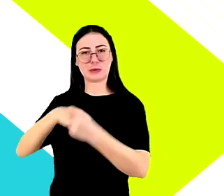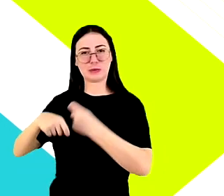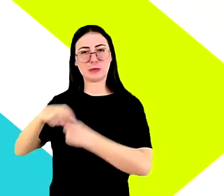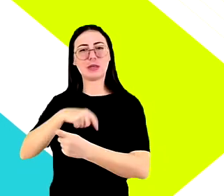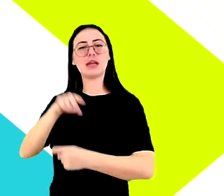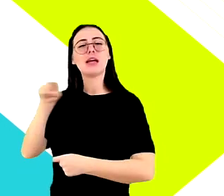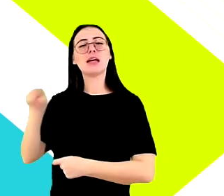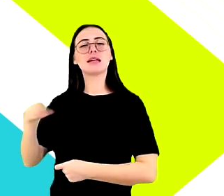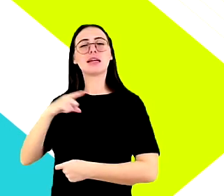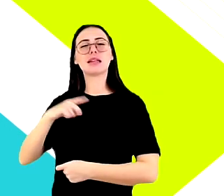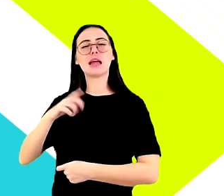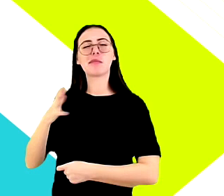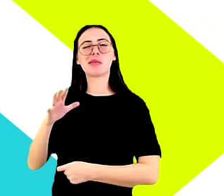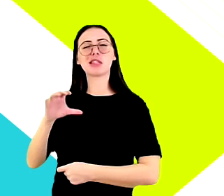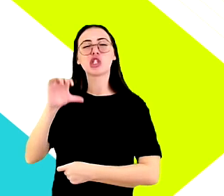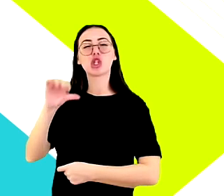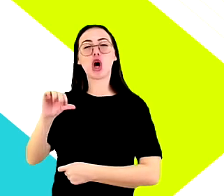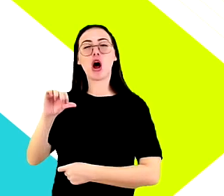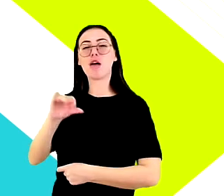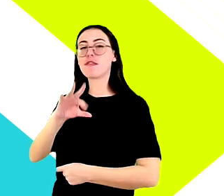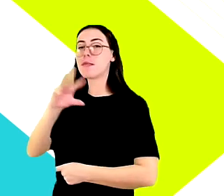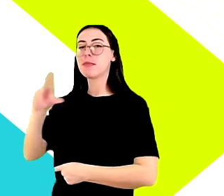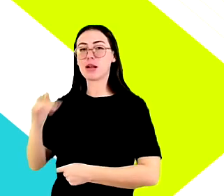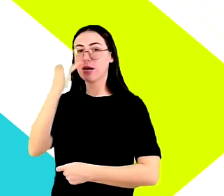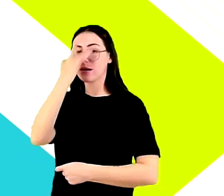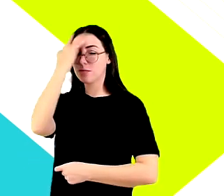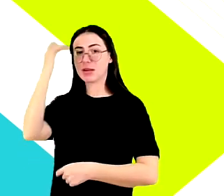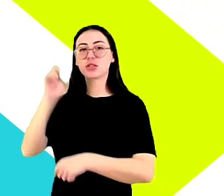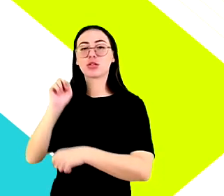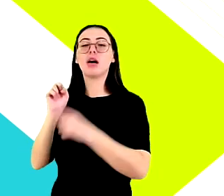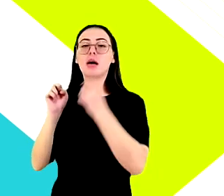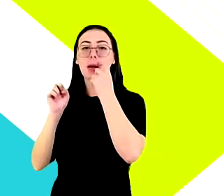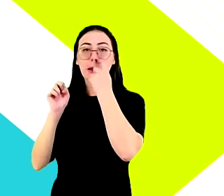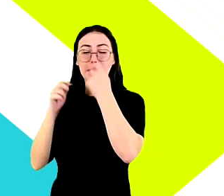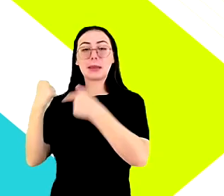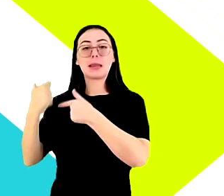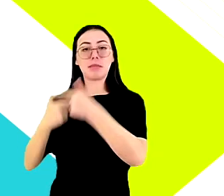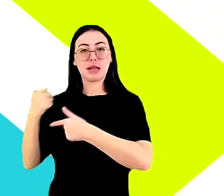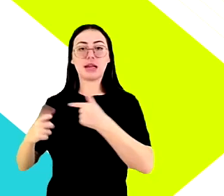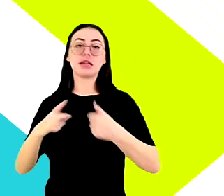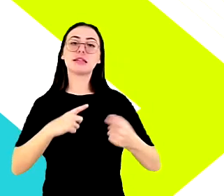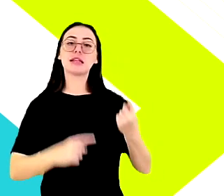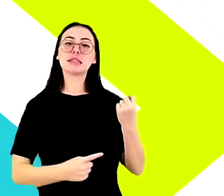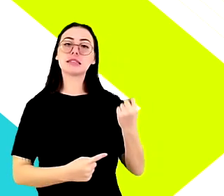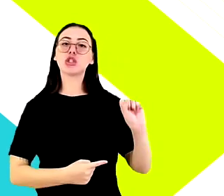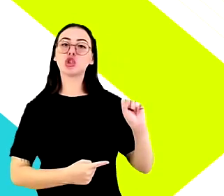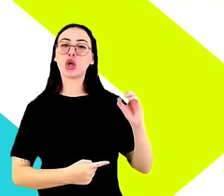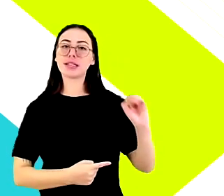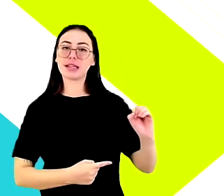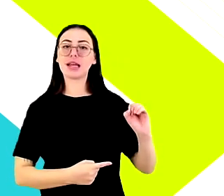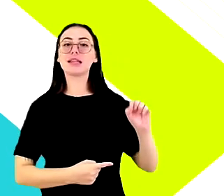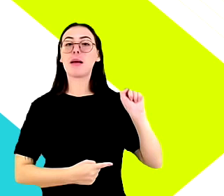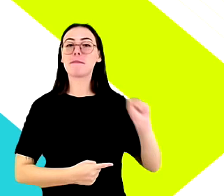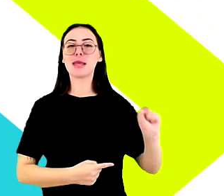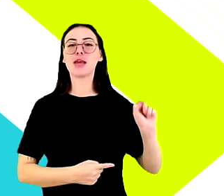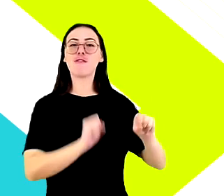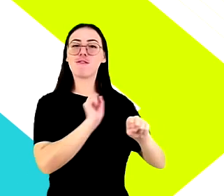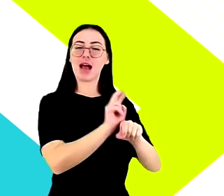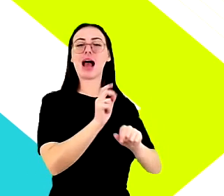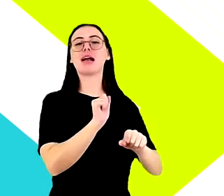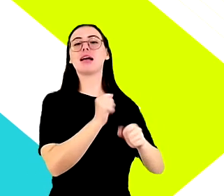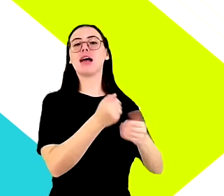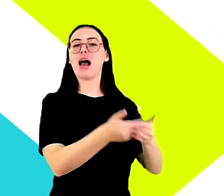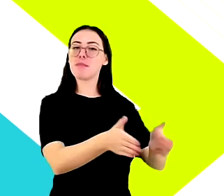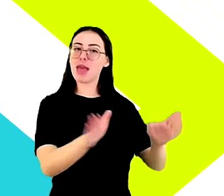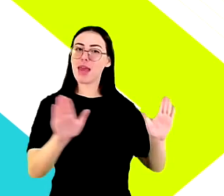de empregados, só que a gente tem 180 mil vagas abertas, certamente aqui também, porque 80% delas não são fechadas